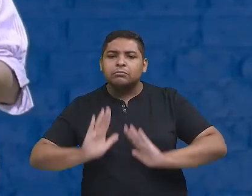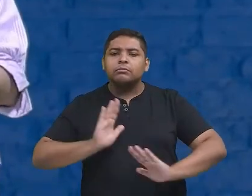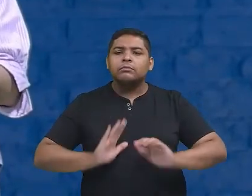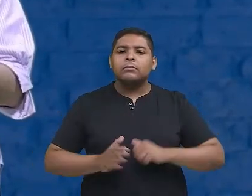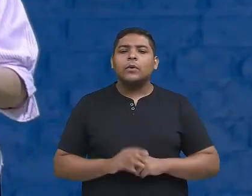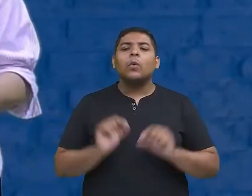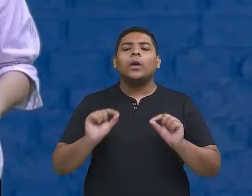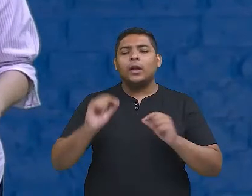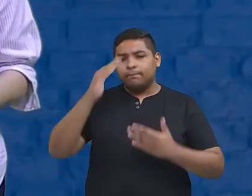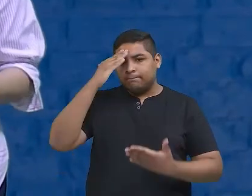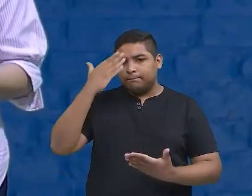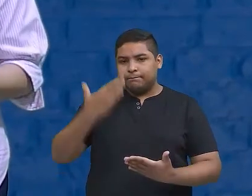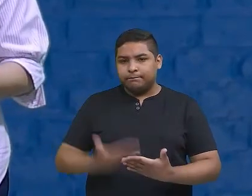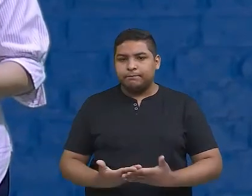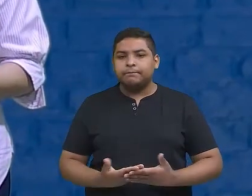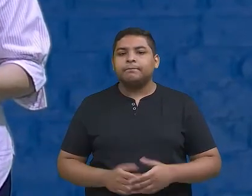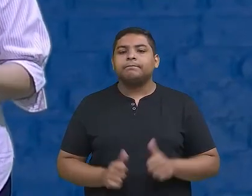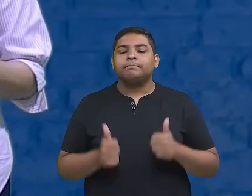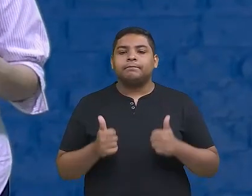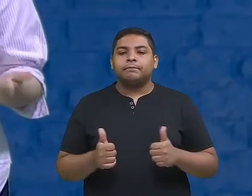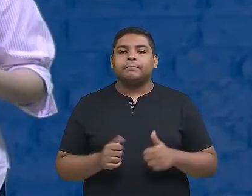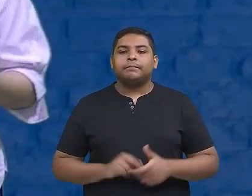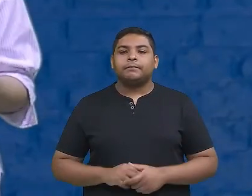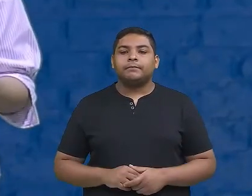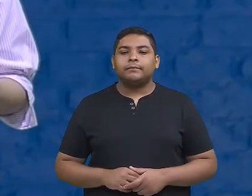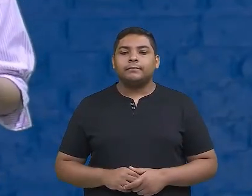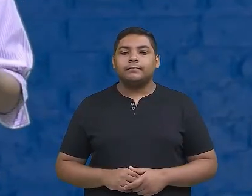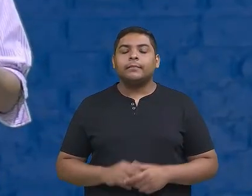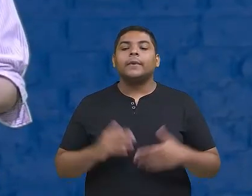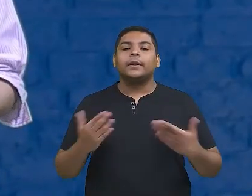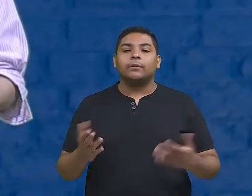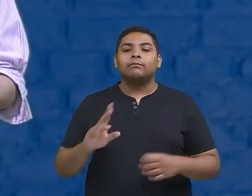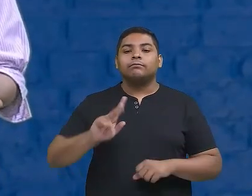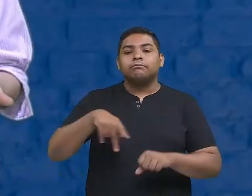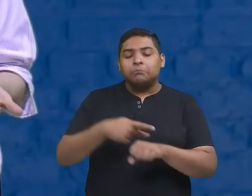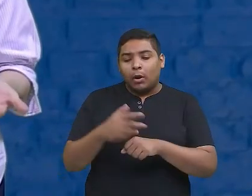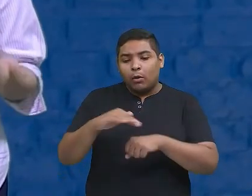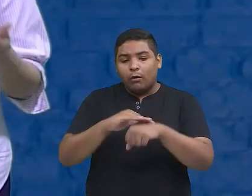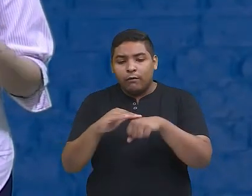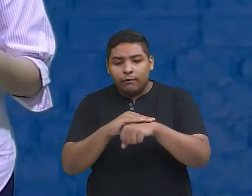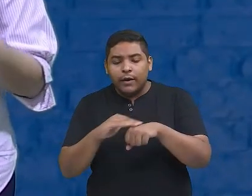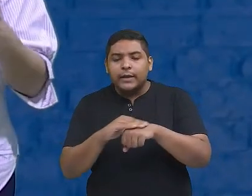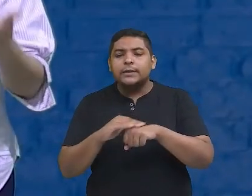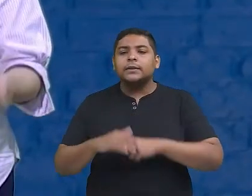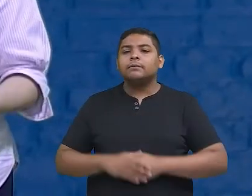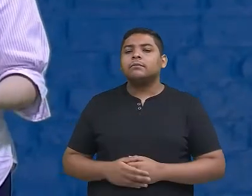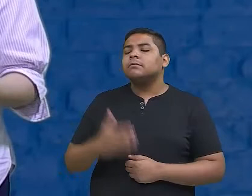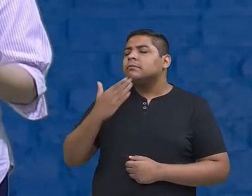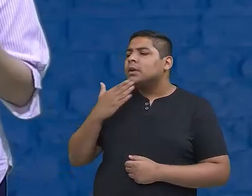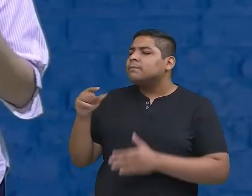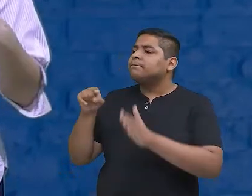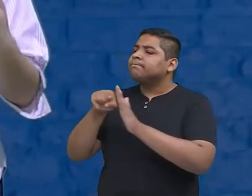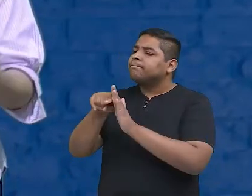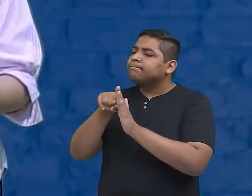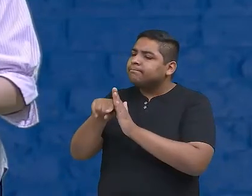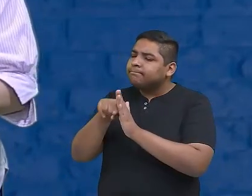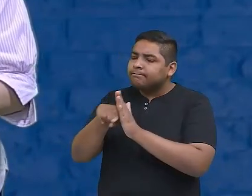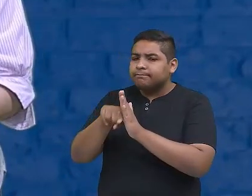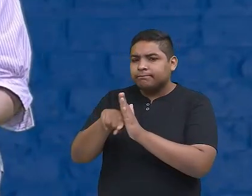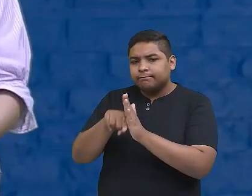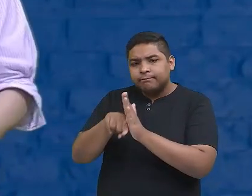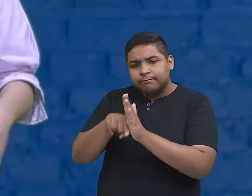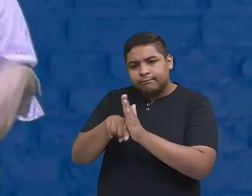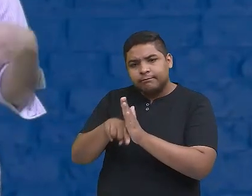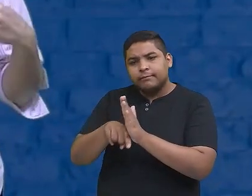confiança, ok? Então, assim, após essa conversa, solicite que pesquise. Lembra aquela pesquisa